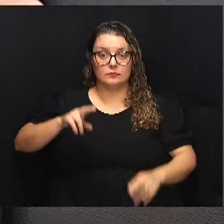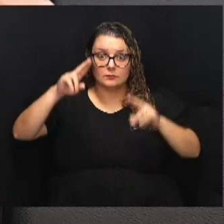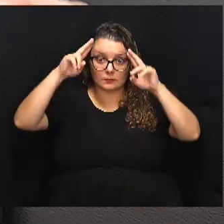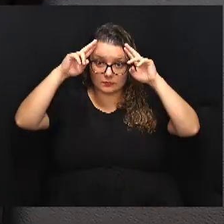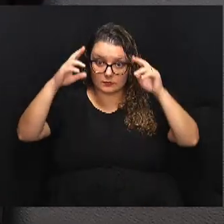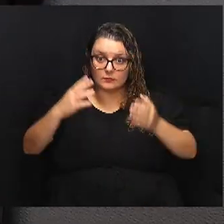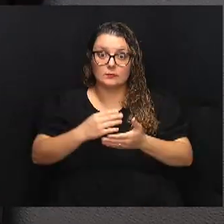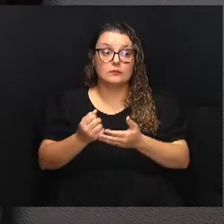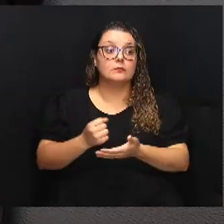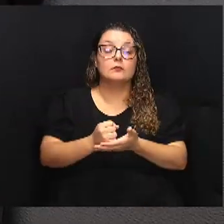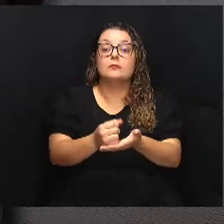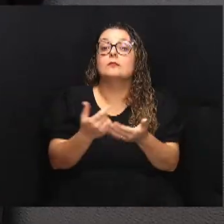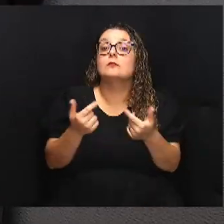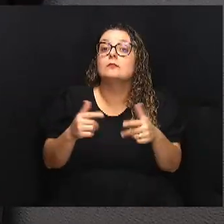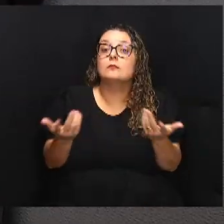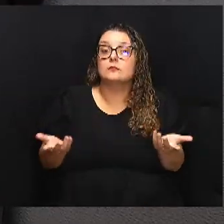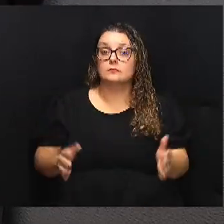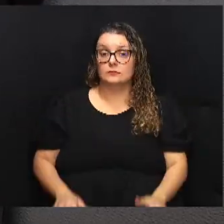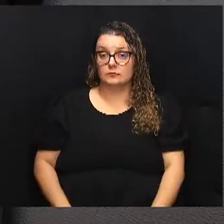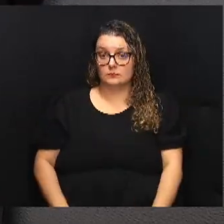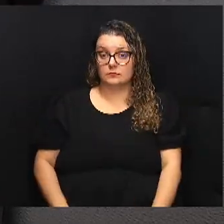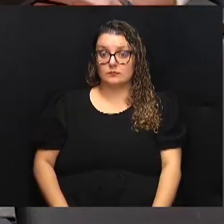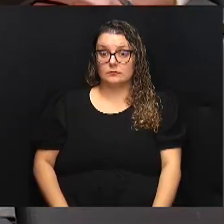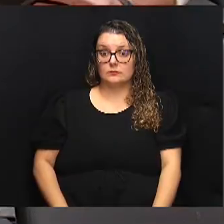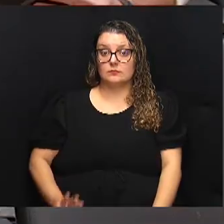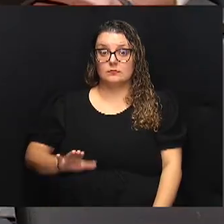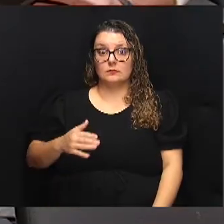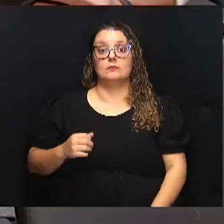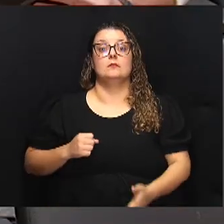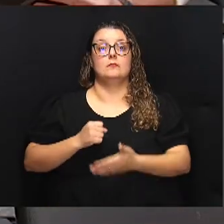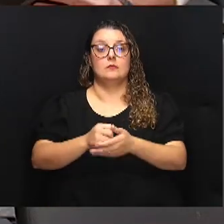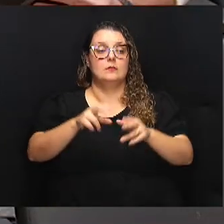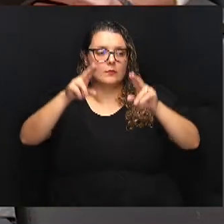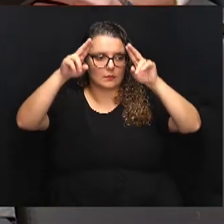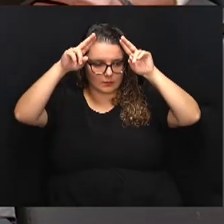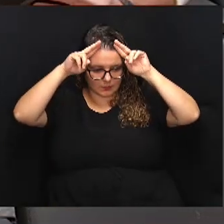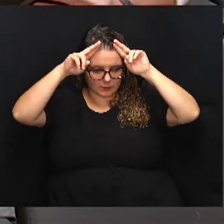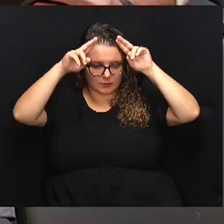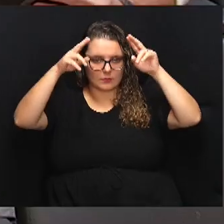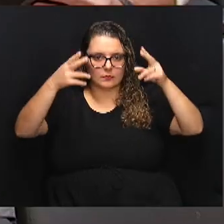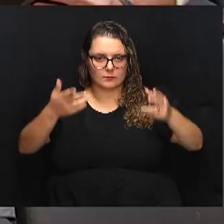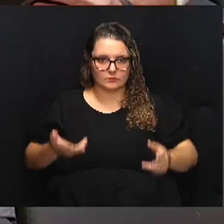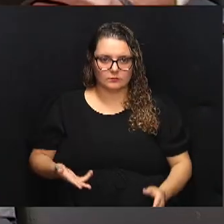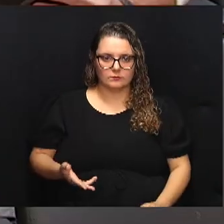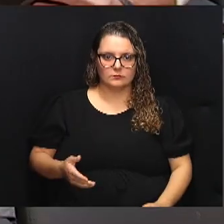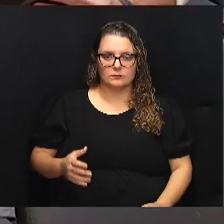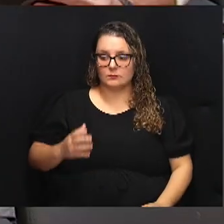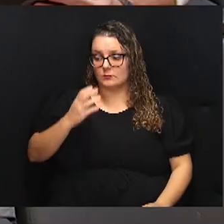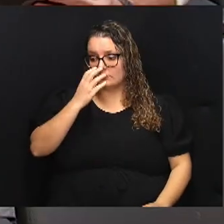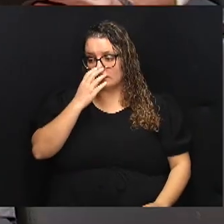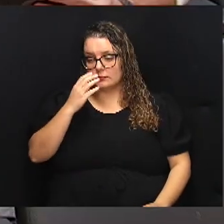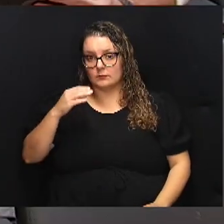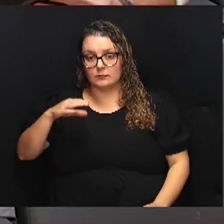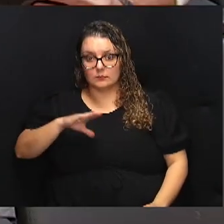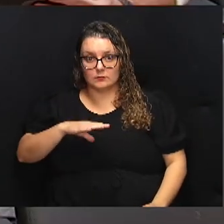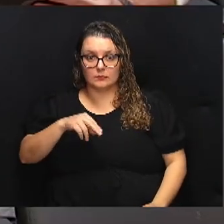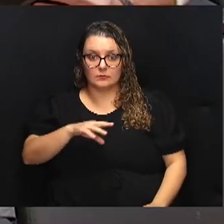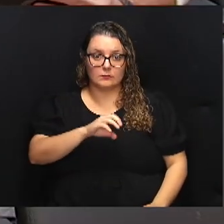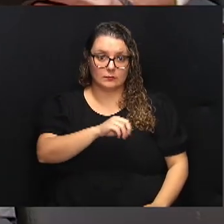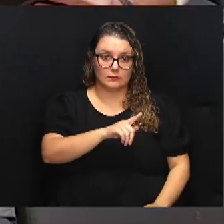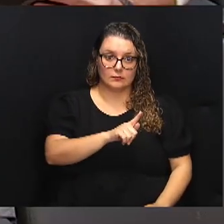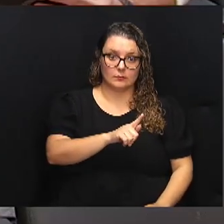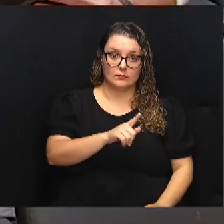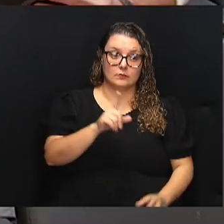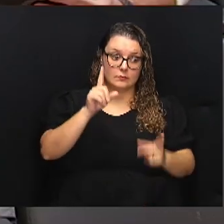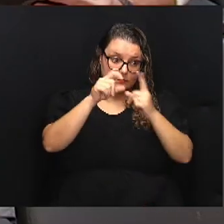vai levar para onde esse pitbull? E quando você leva um pitbull, seja lá para o canil municipal ou para uma ONG, que é difícil ter